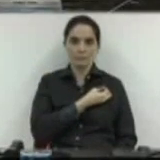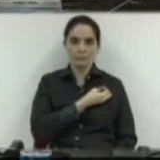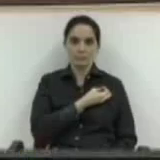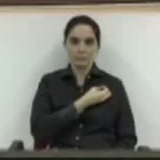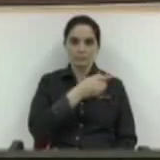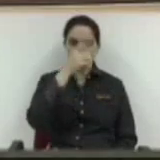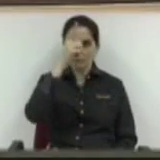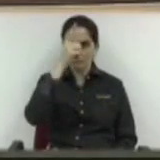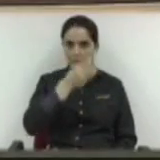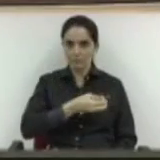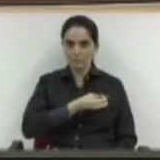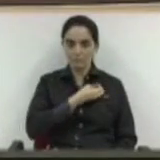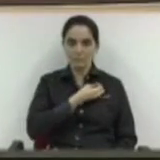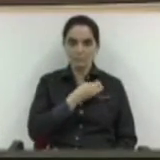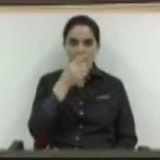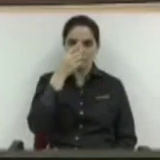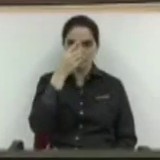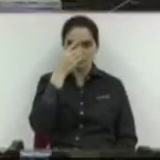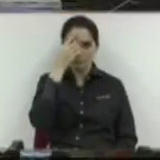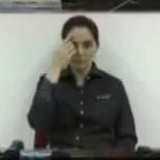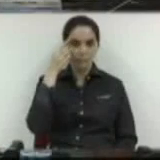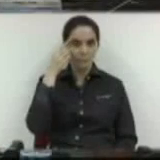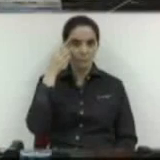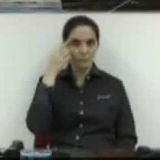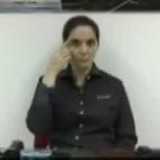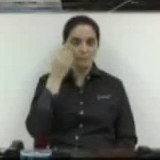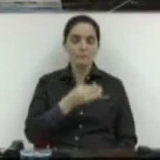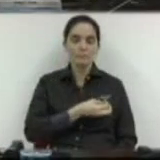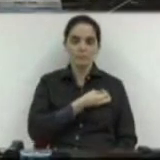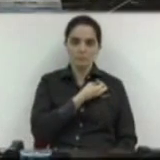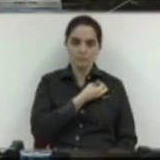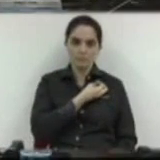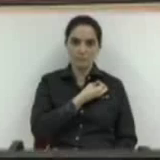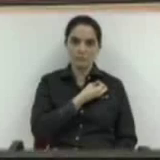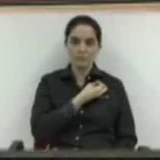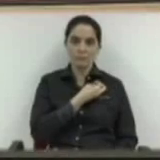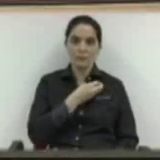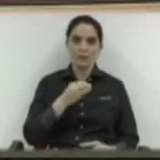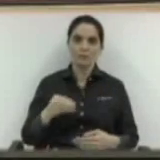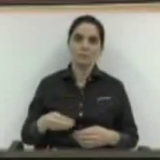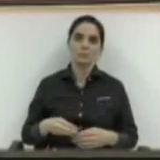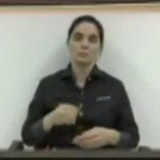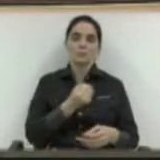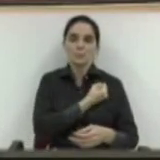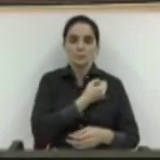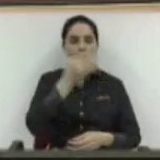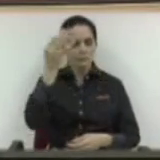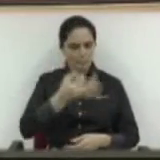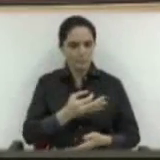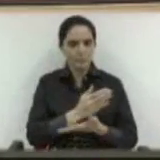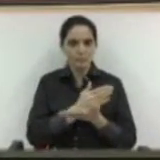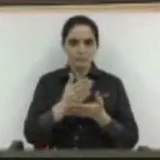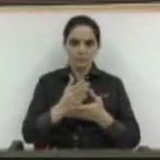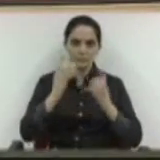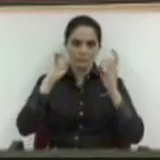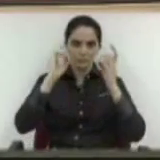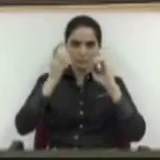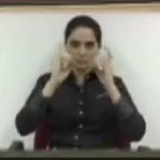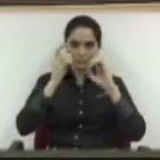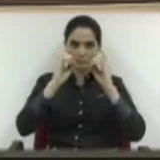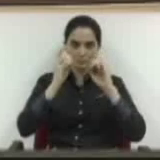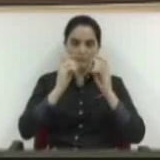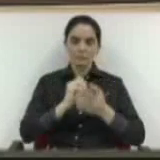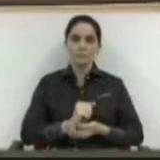Sidney Pascotto. Presente. Wilson Nunes Cerqueira. Presente. Havendo número regimental, esta presidência dá por iniciada a